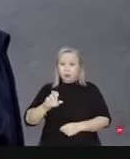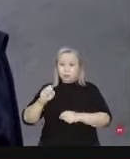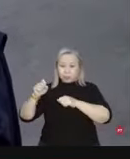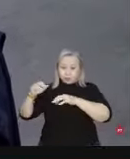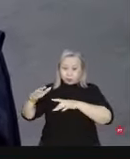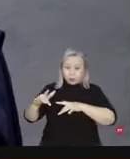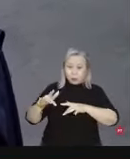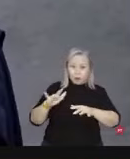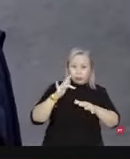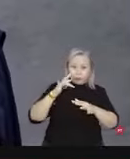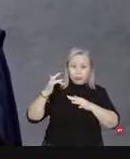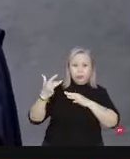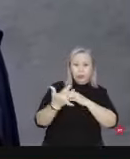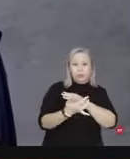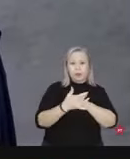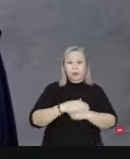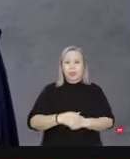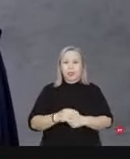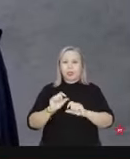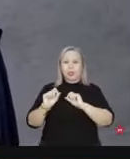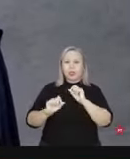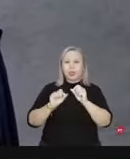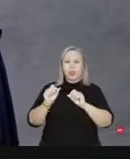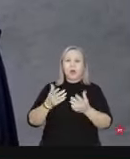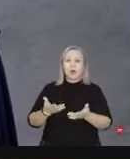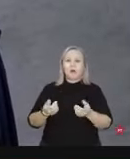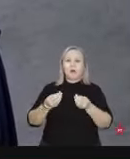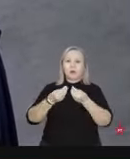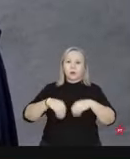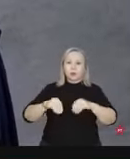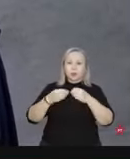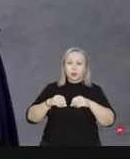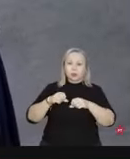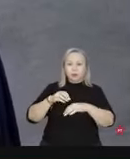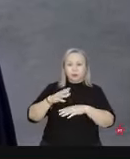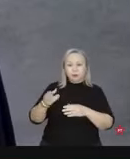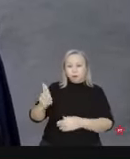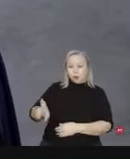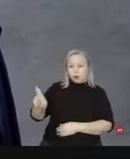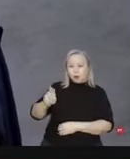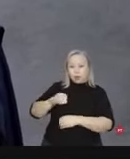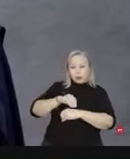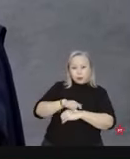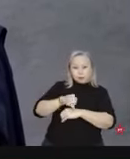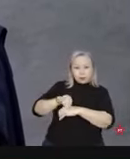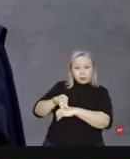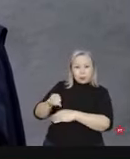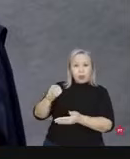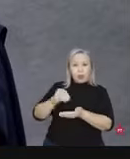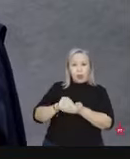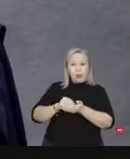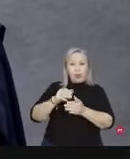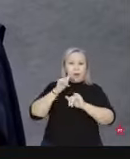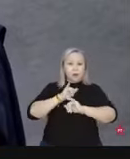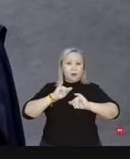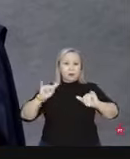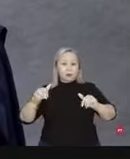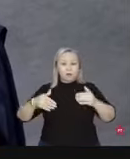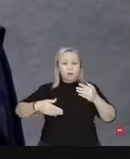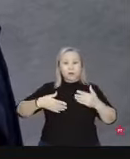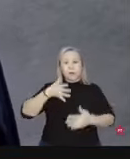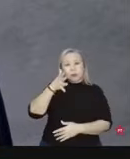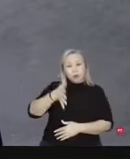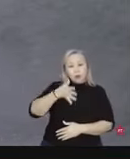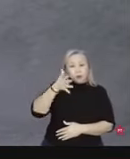redes sociais foi subvertida para disseminar a desinformação, o discurso de ódio,